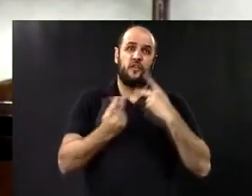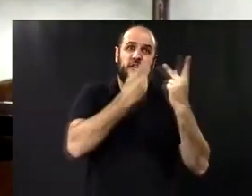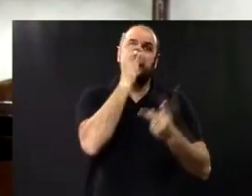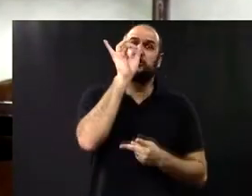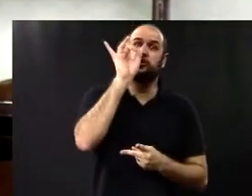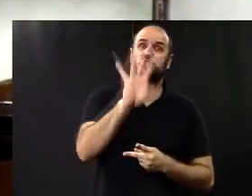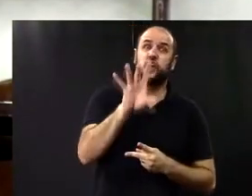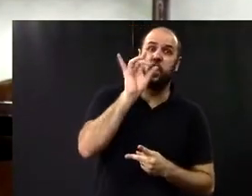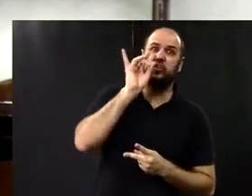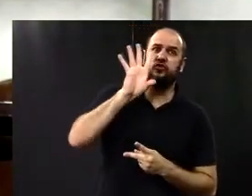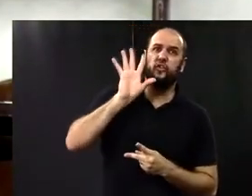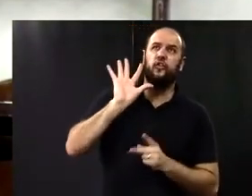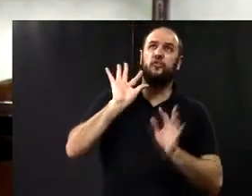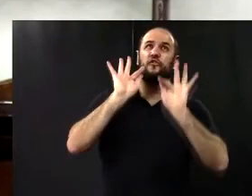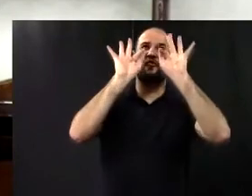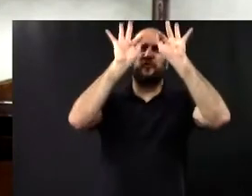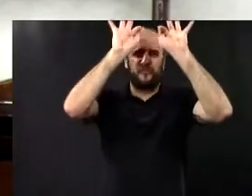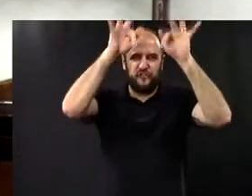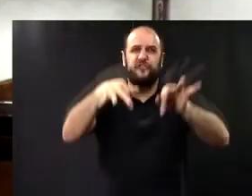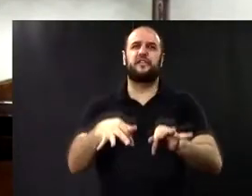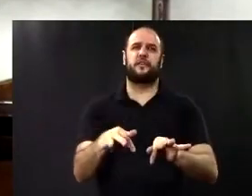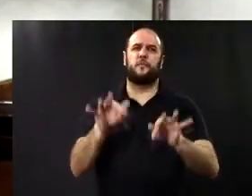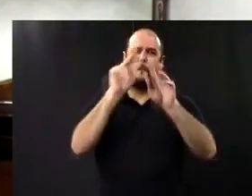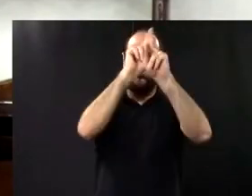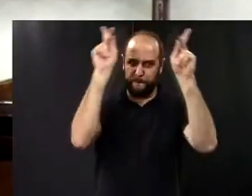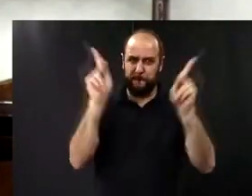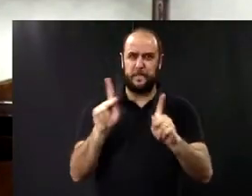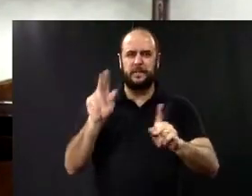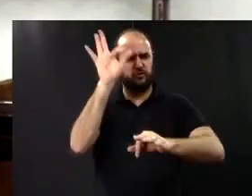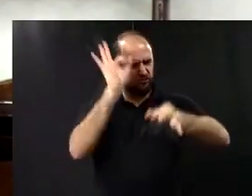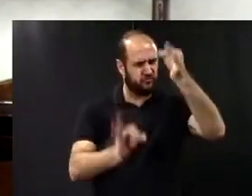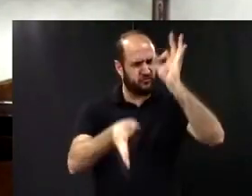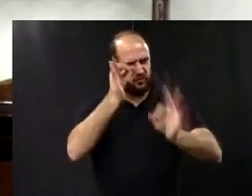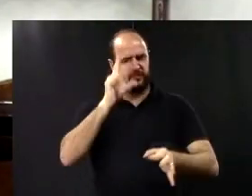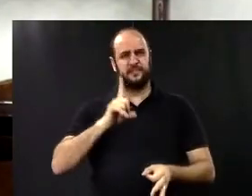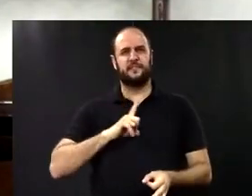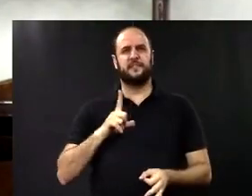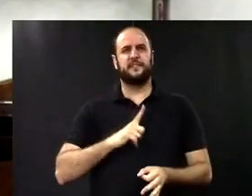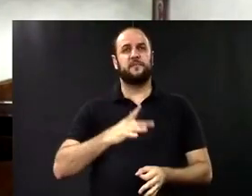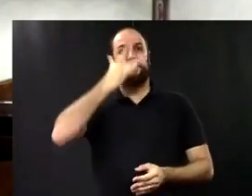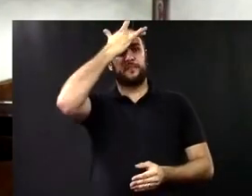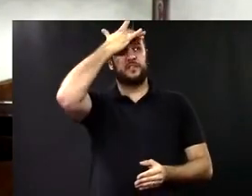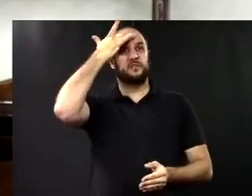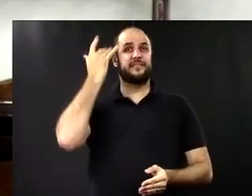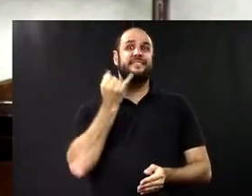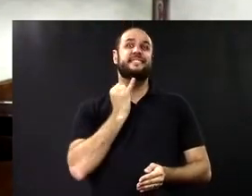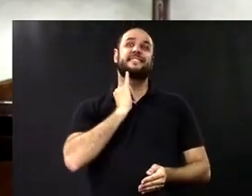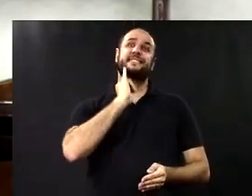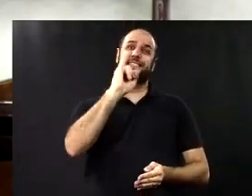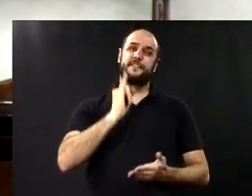receberá esse fruto, tanto da paz como da justiça, aqueles que receberem